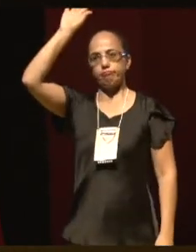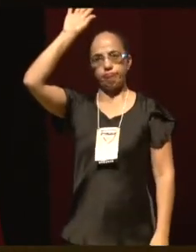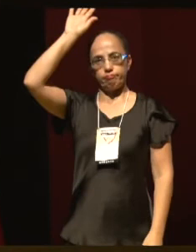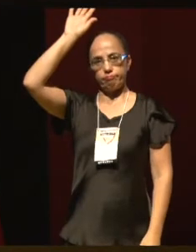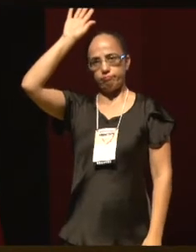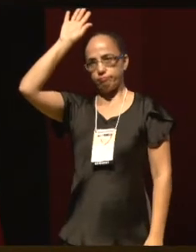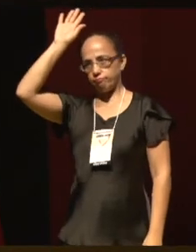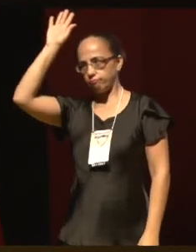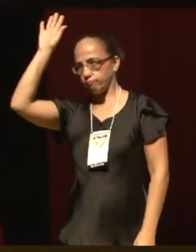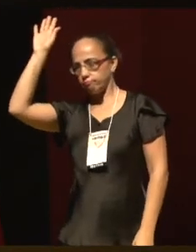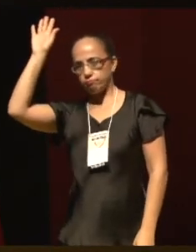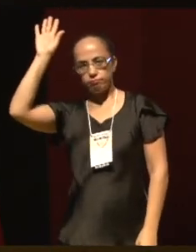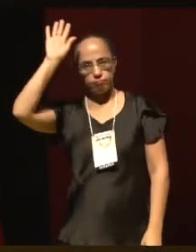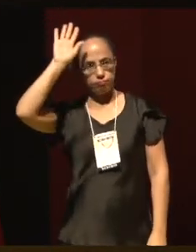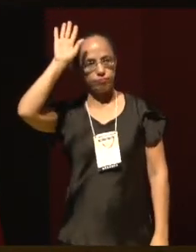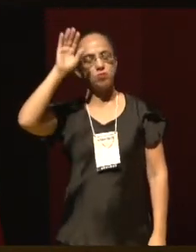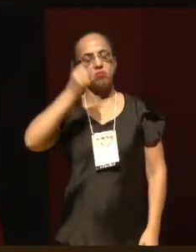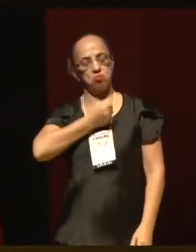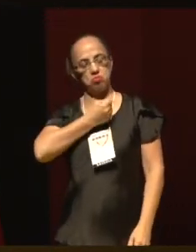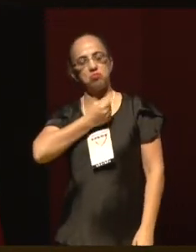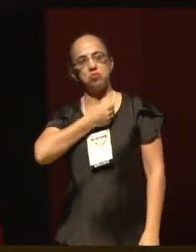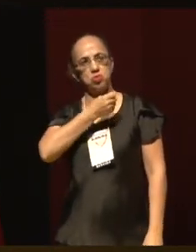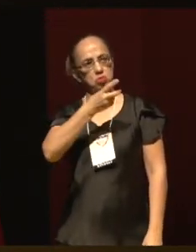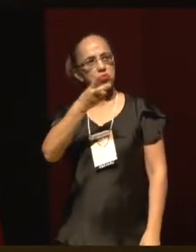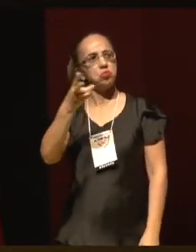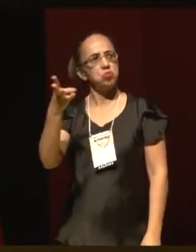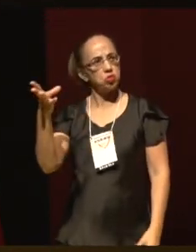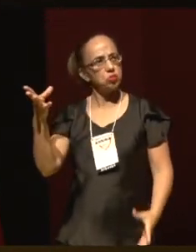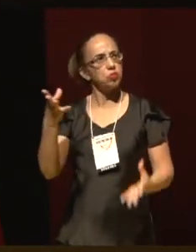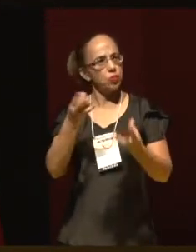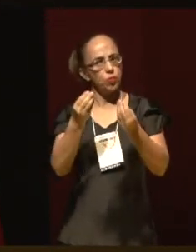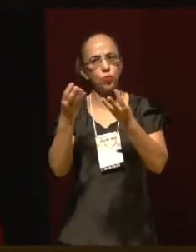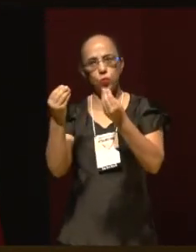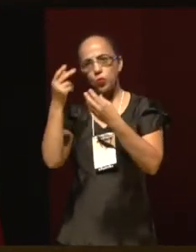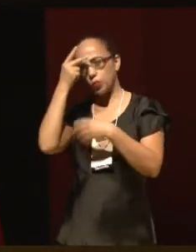É um número grande.